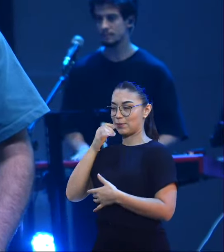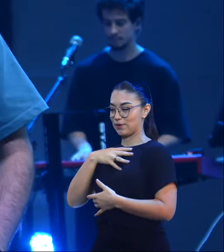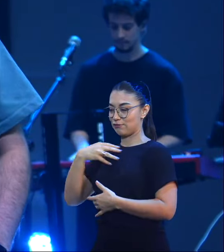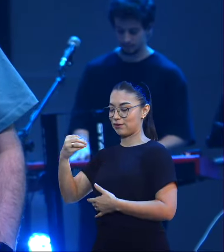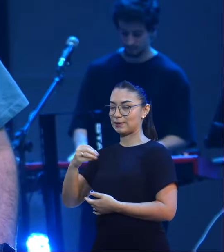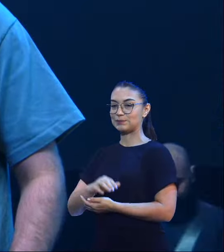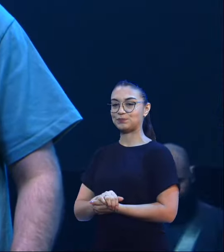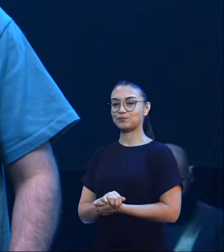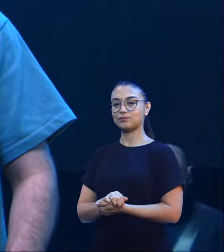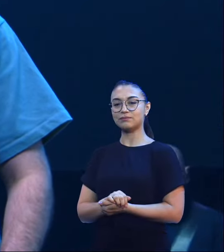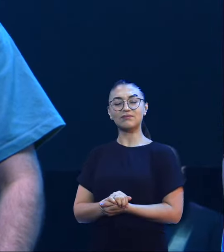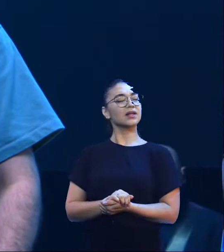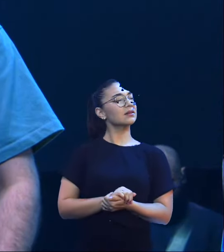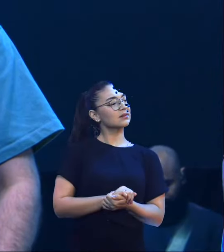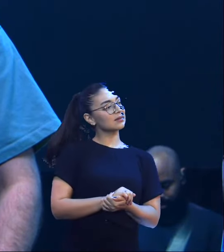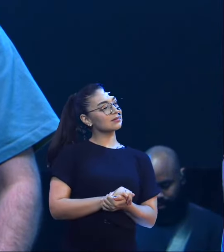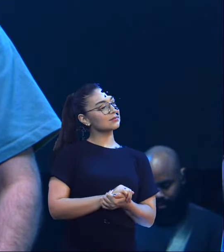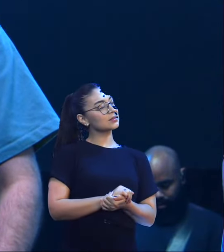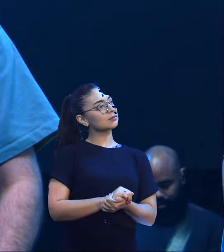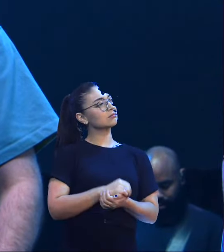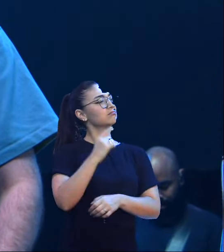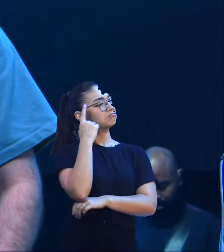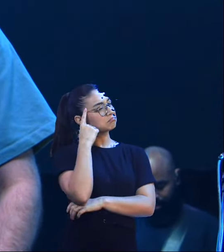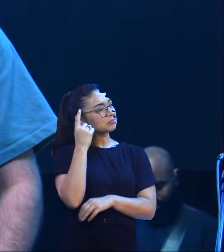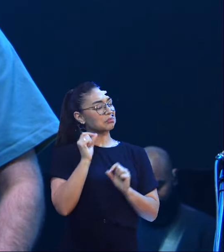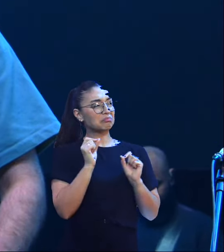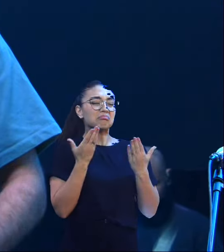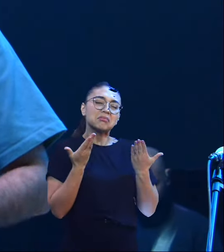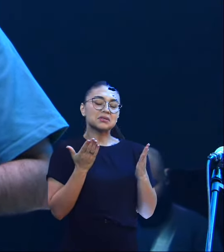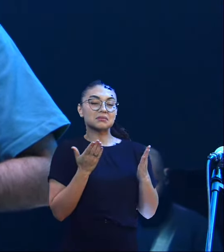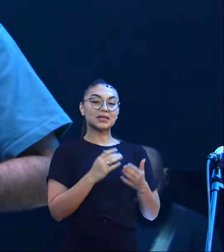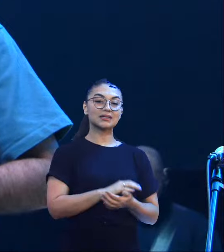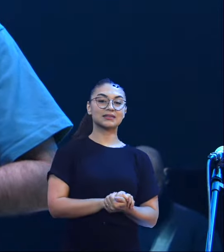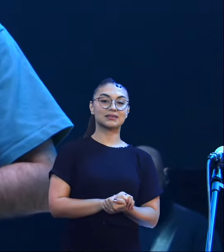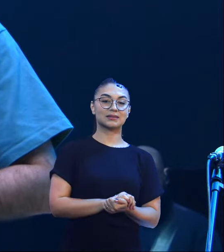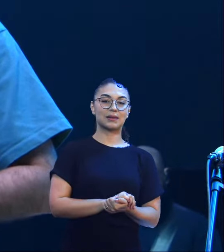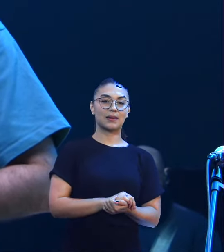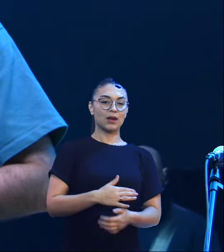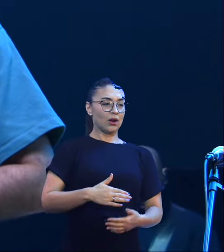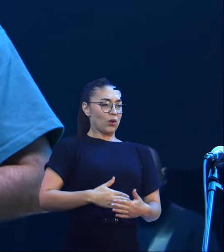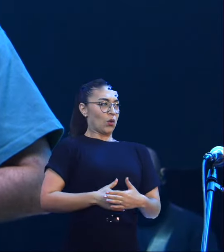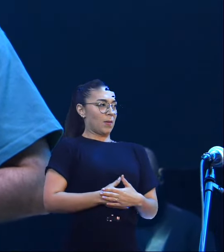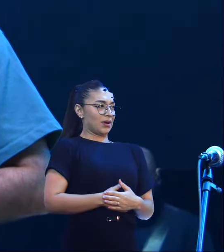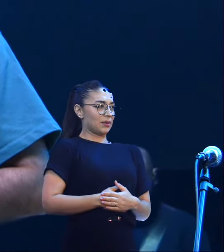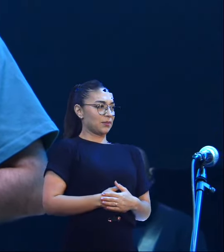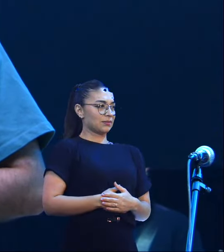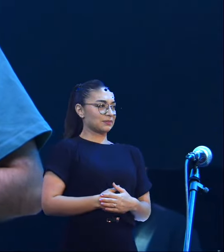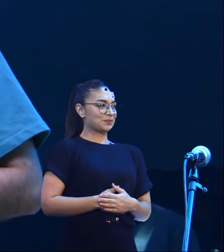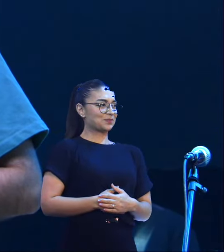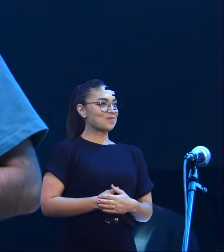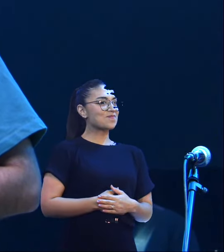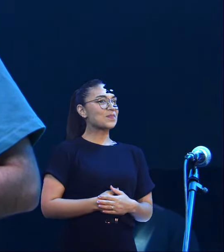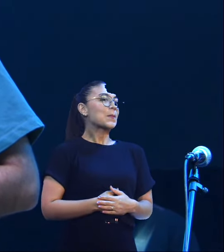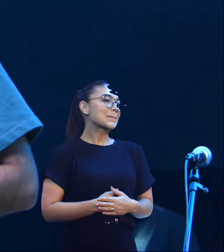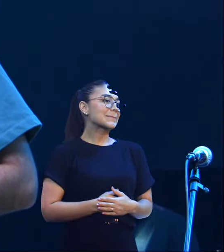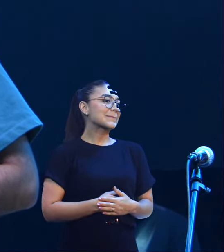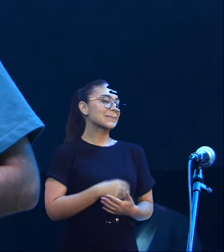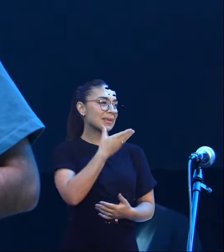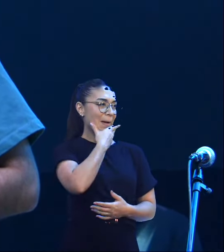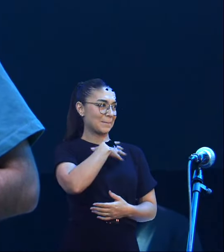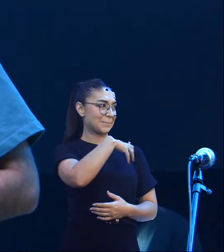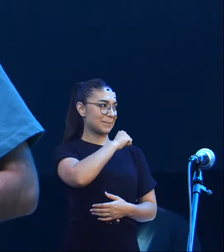Naquela hora ela estava feliz, ela fez uma cara um pouco preocupada, botou a mão na barriga e falou: pai, vai nascer uma árvore dentro de